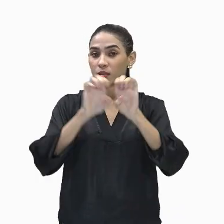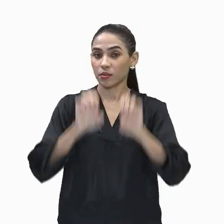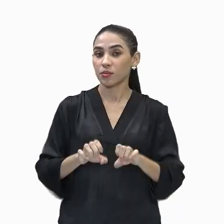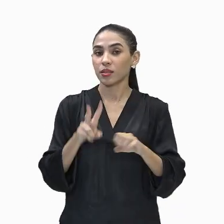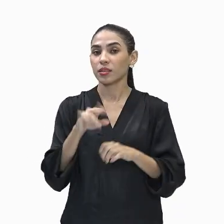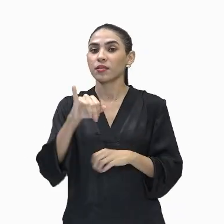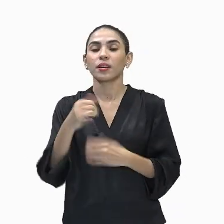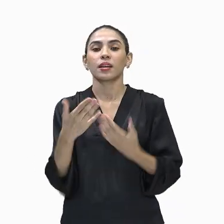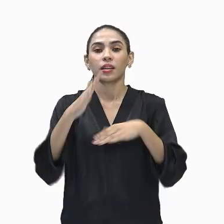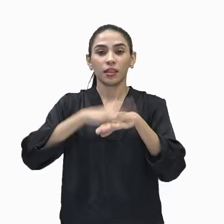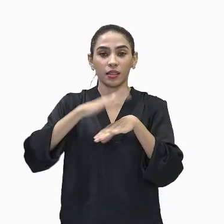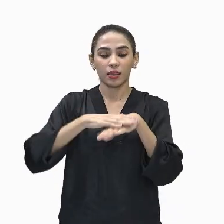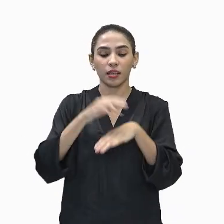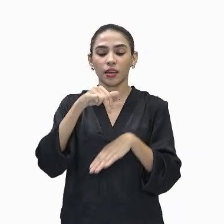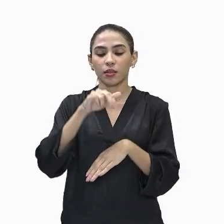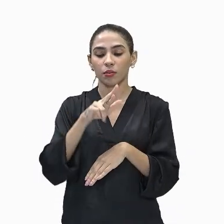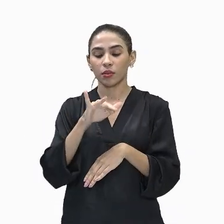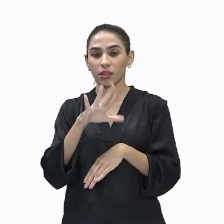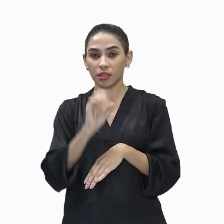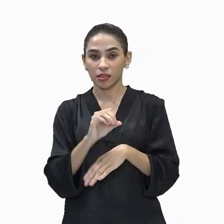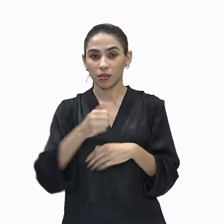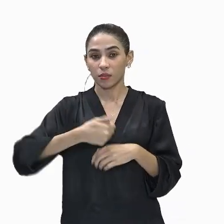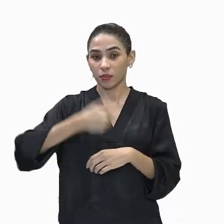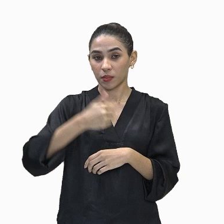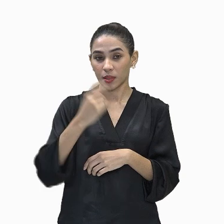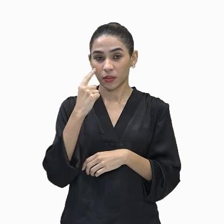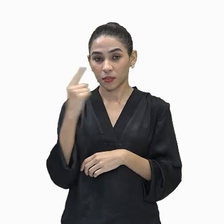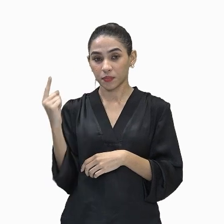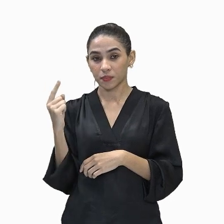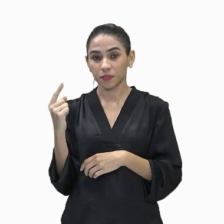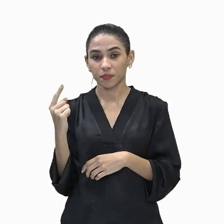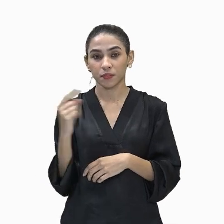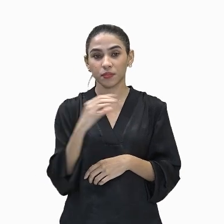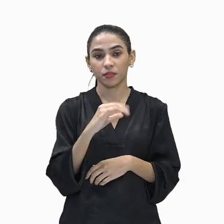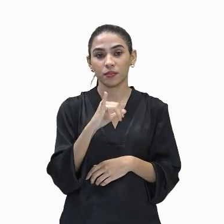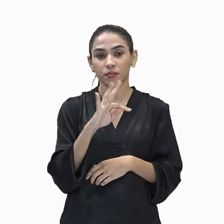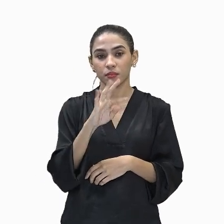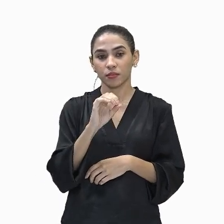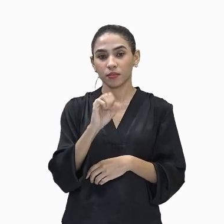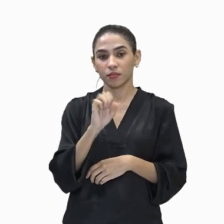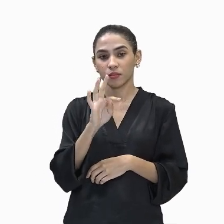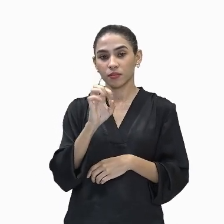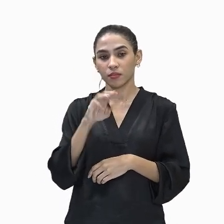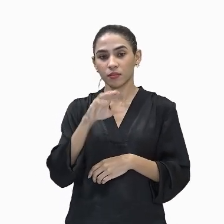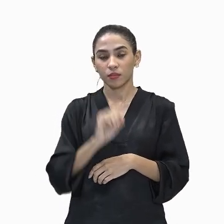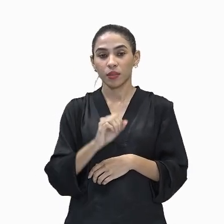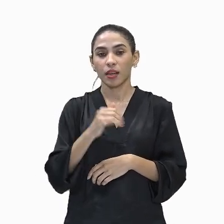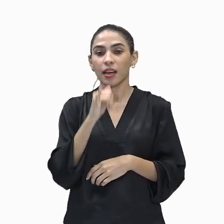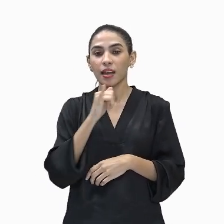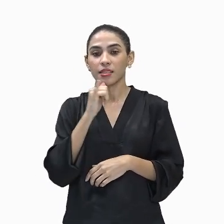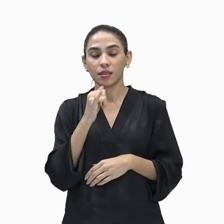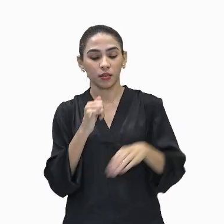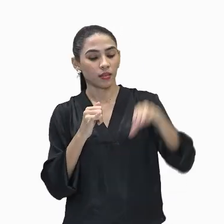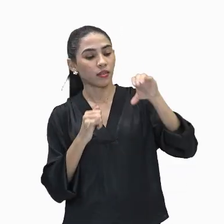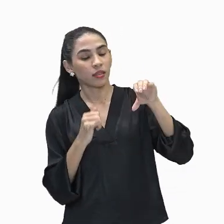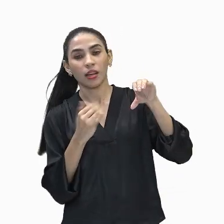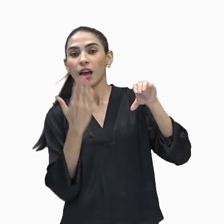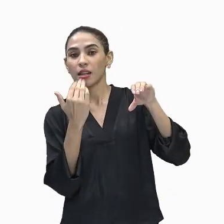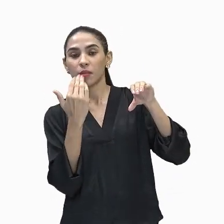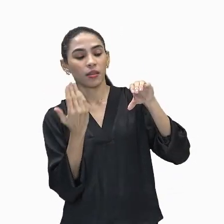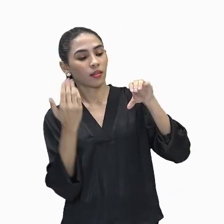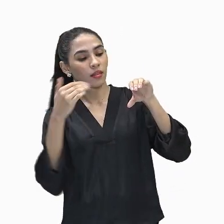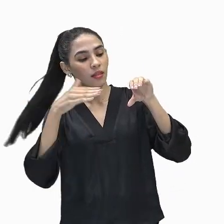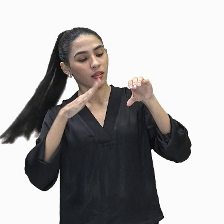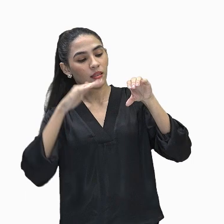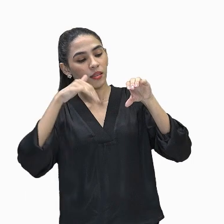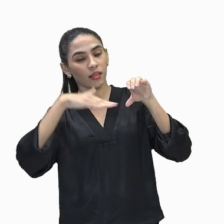vão fazer parte da nutrição. O primeiro deles é o citóstoma, que é uma abertura aí por onde entra o alimento, né? Como ele